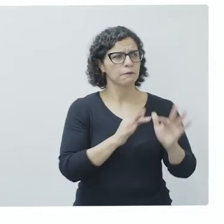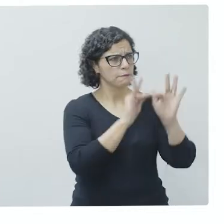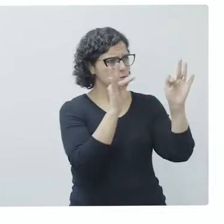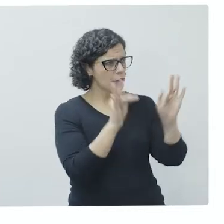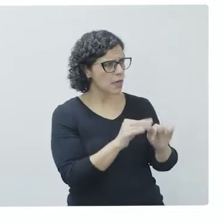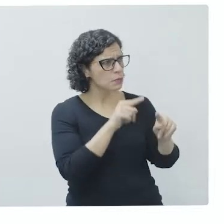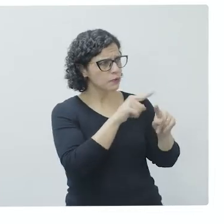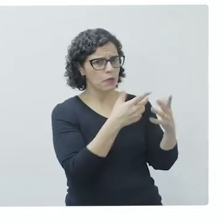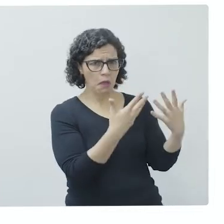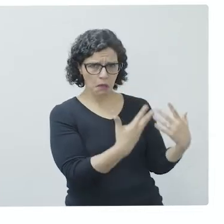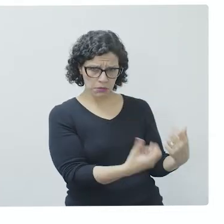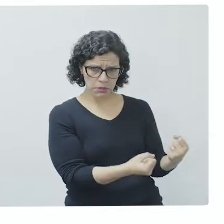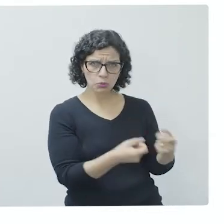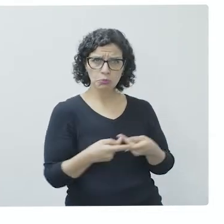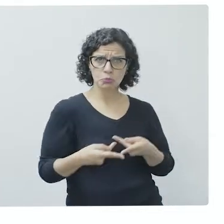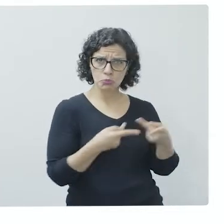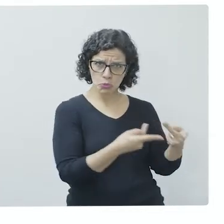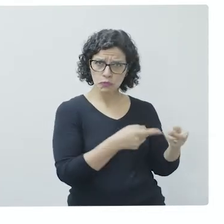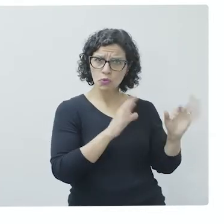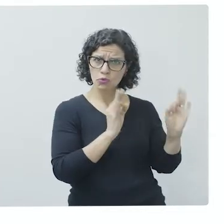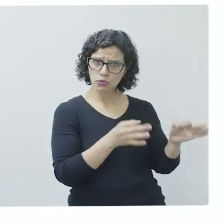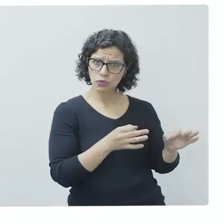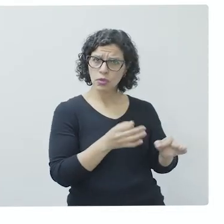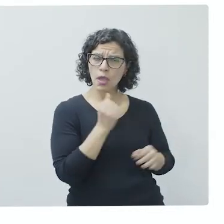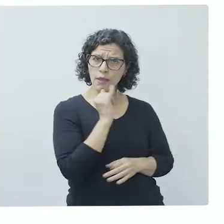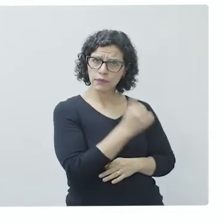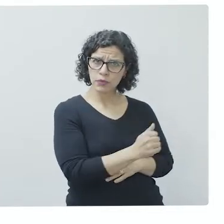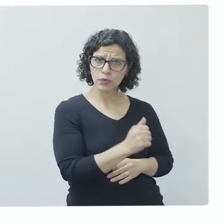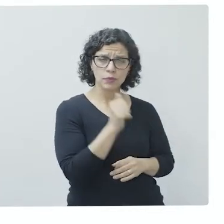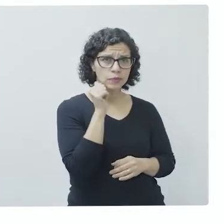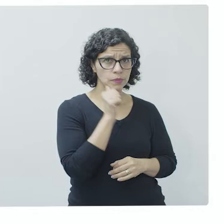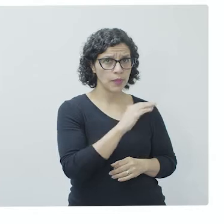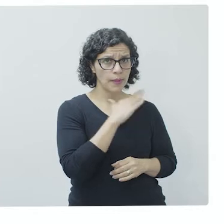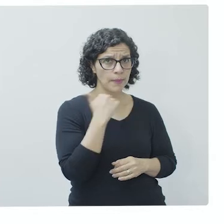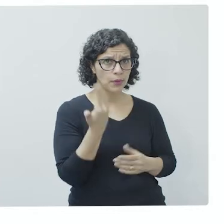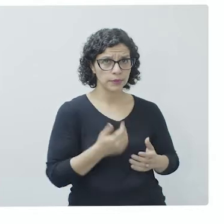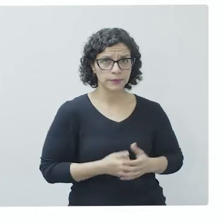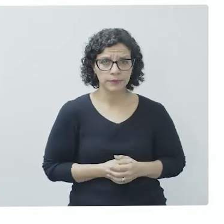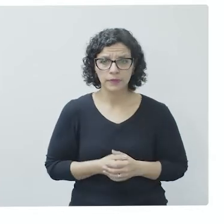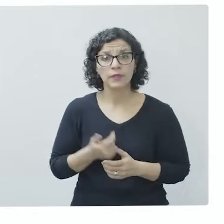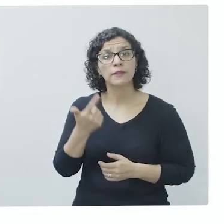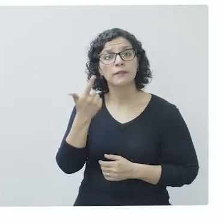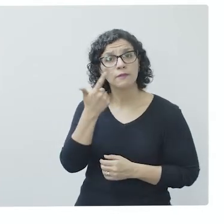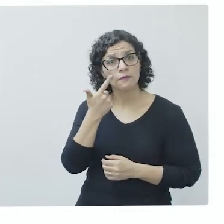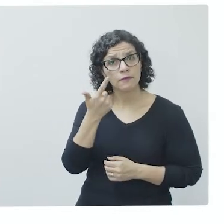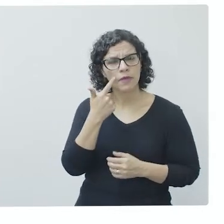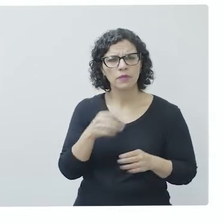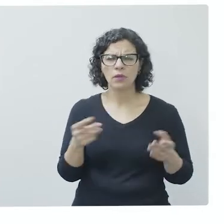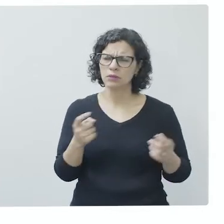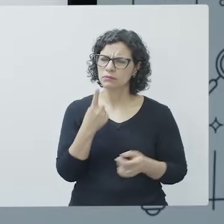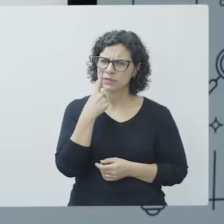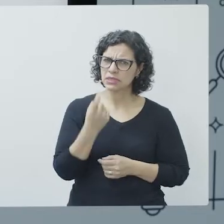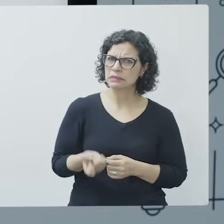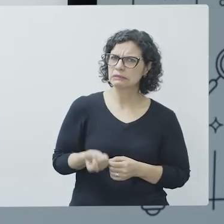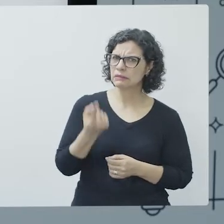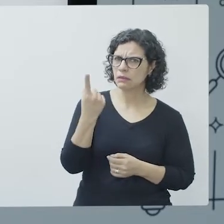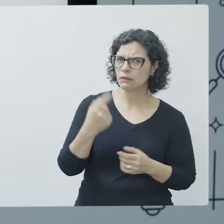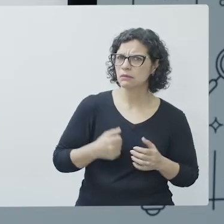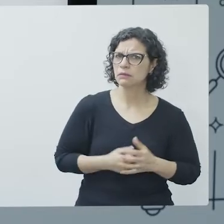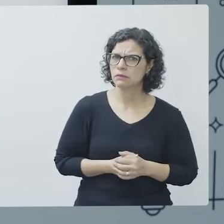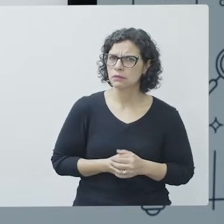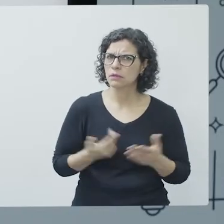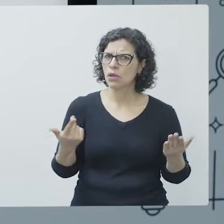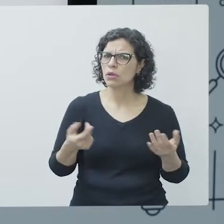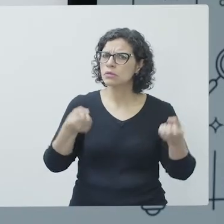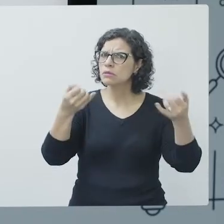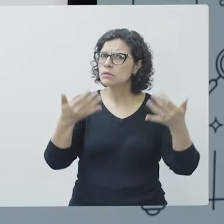"Fiquei muito feliz com seu convite", disse ela. Olha só que interessante